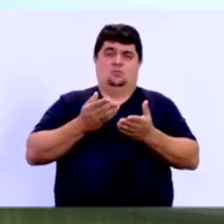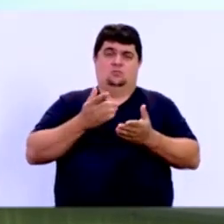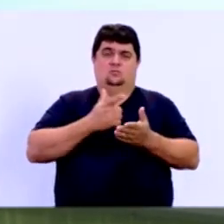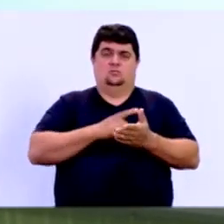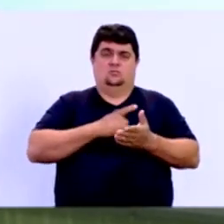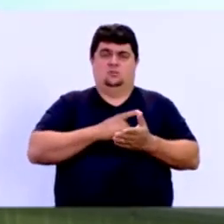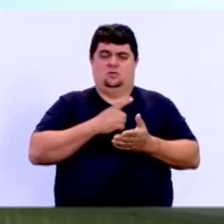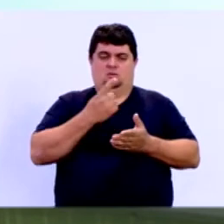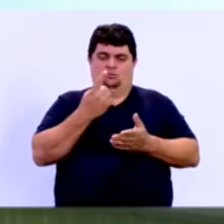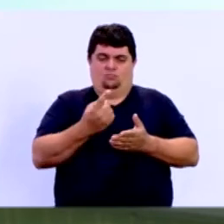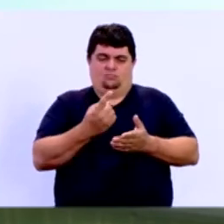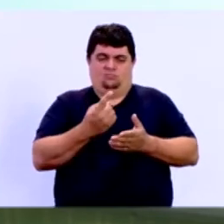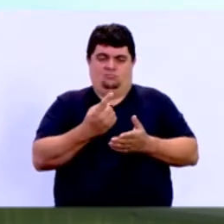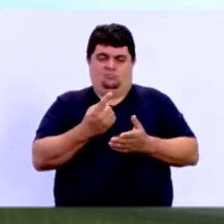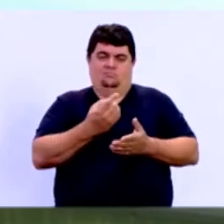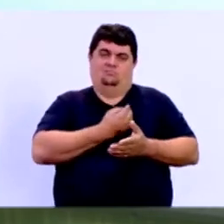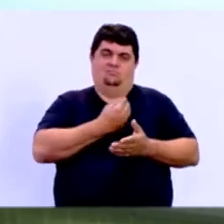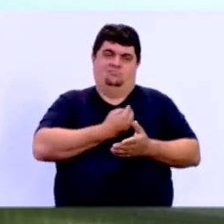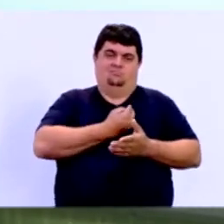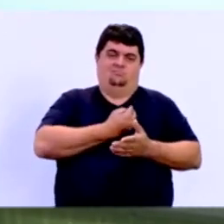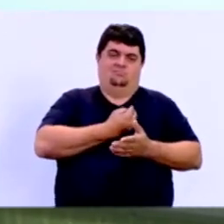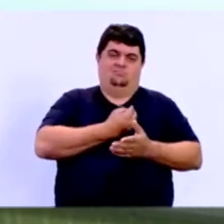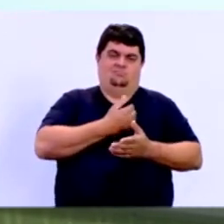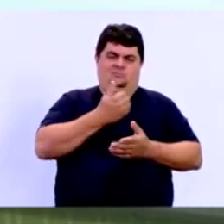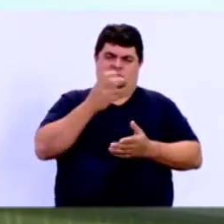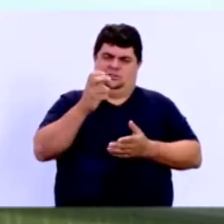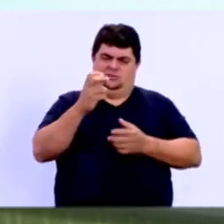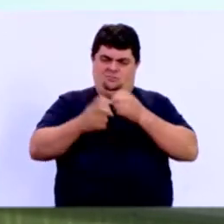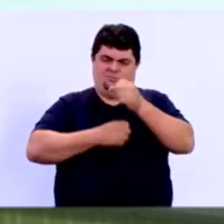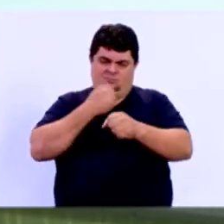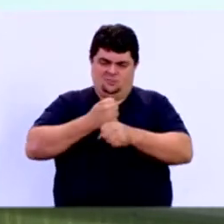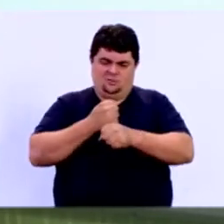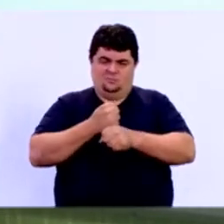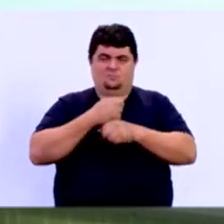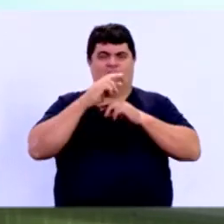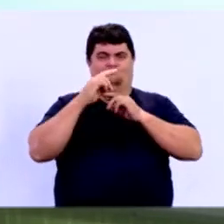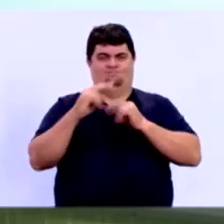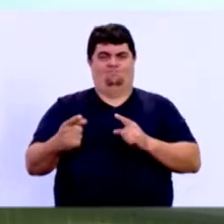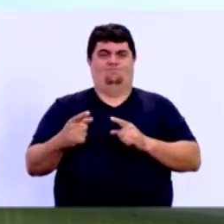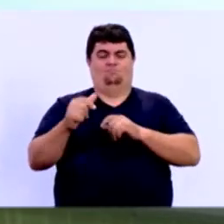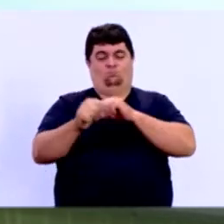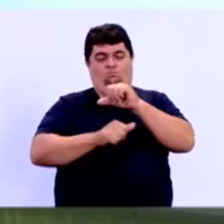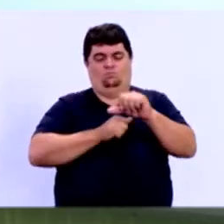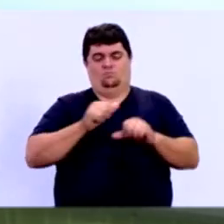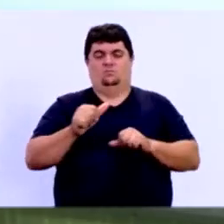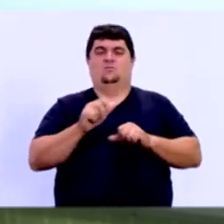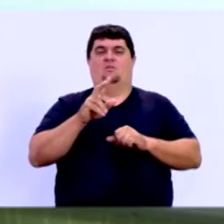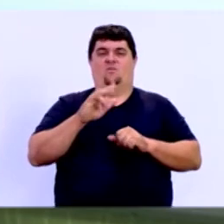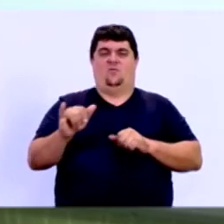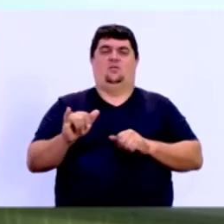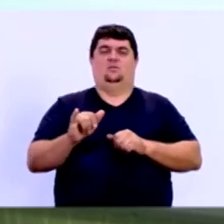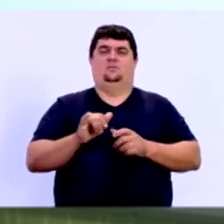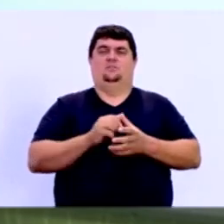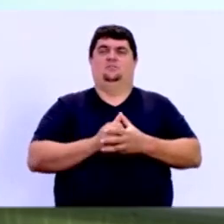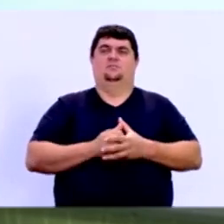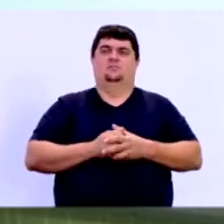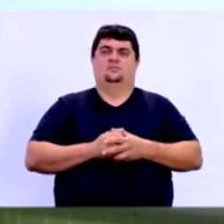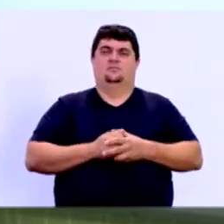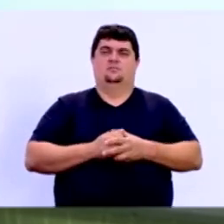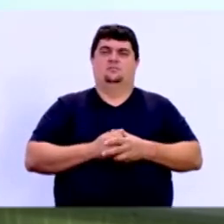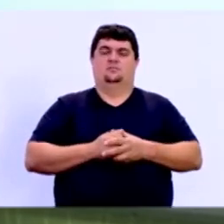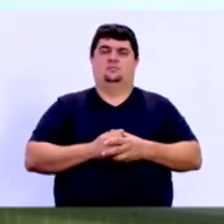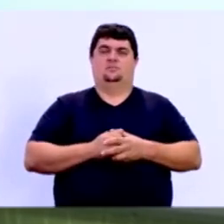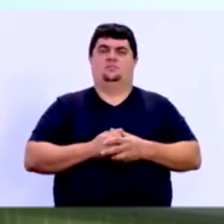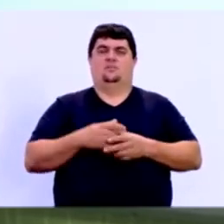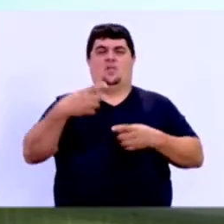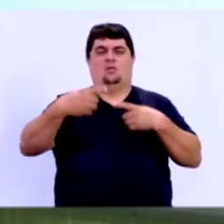um cenário, uma análise. Daqui 5, daqui 10 anos, esse cenário com certeza vai mudar. Né, professor Igor? O cenário